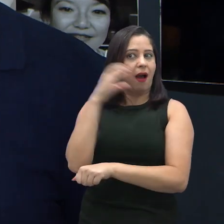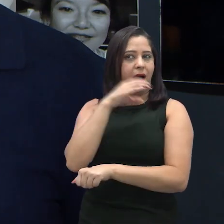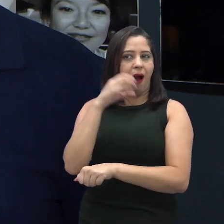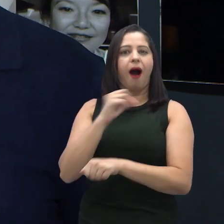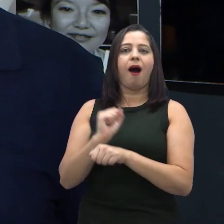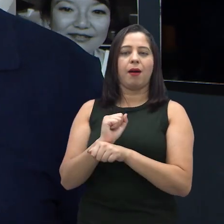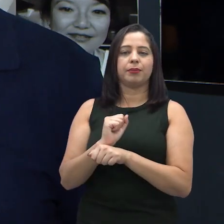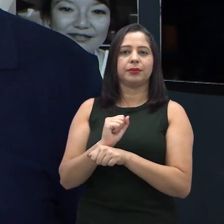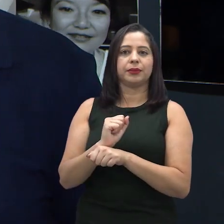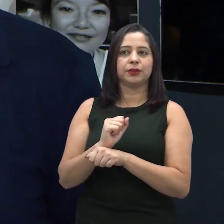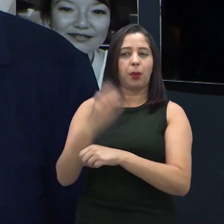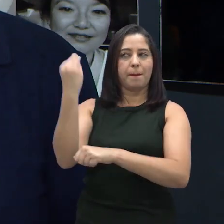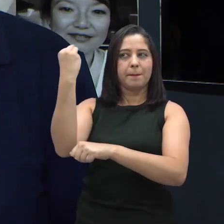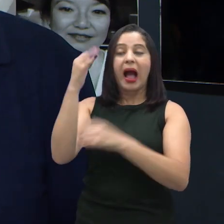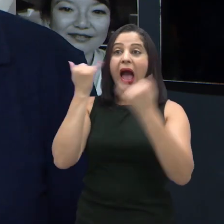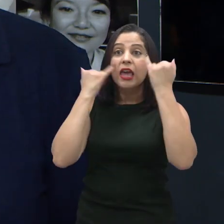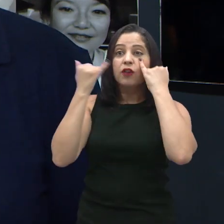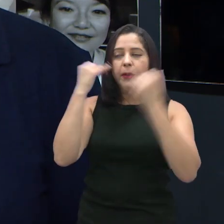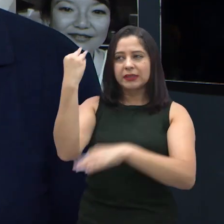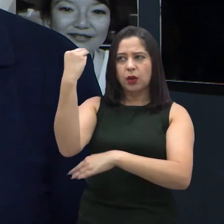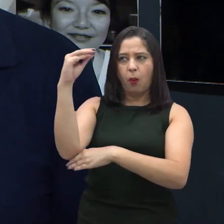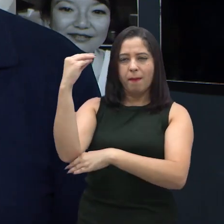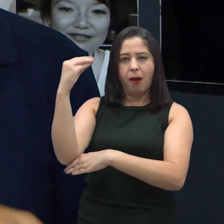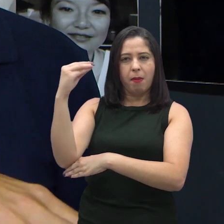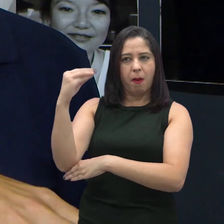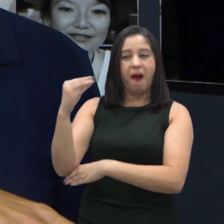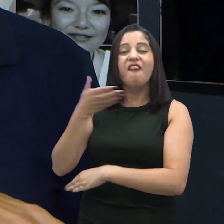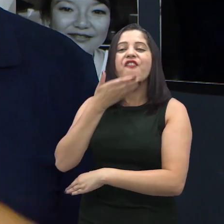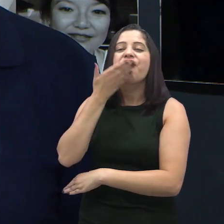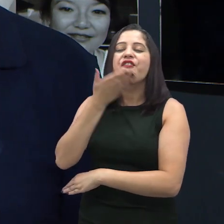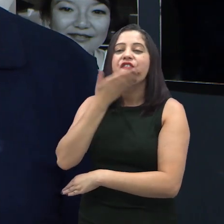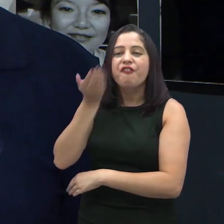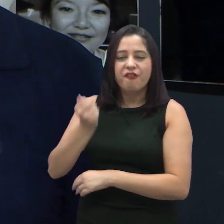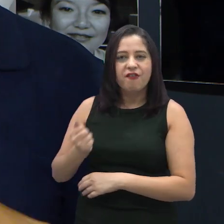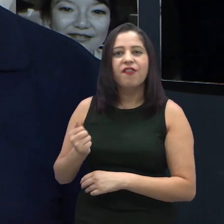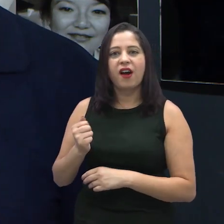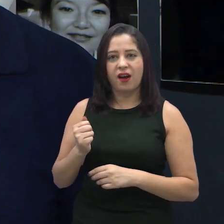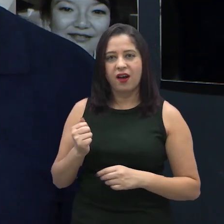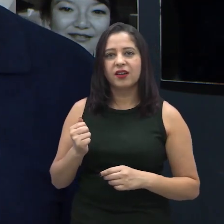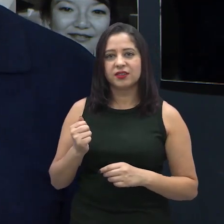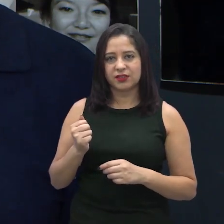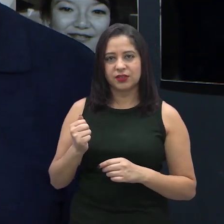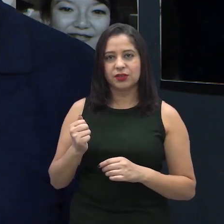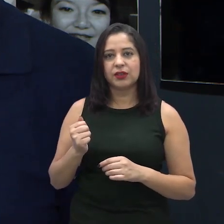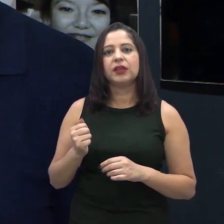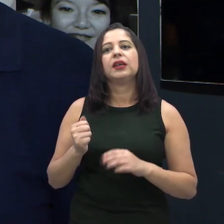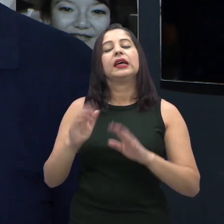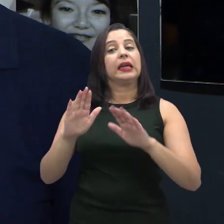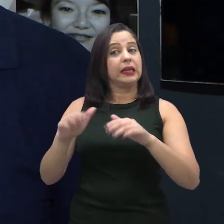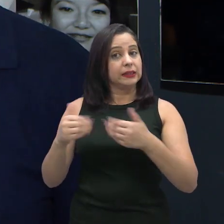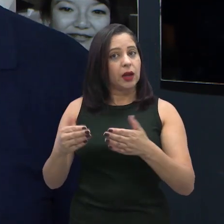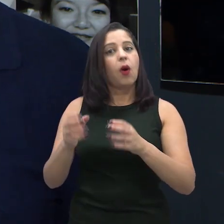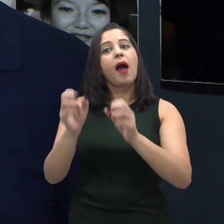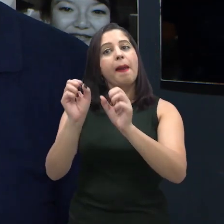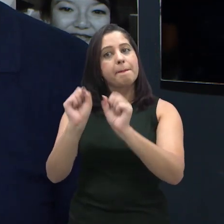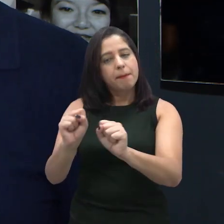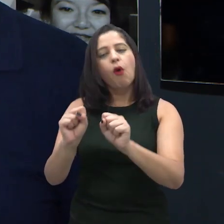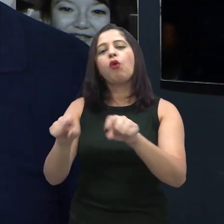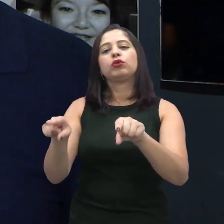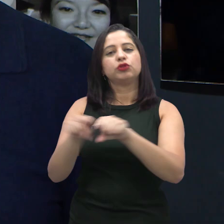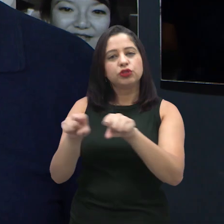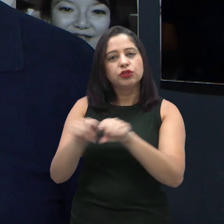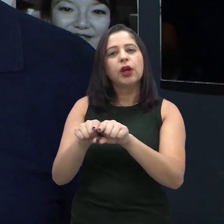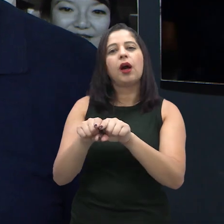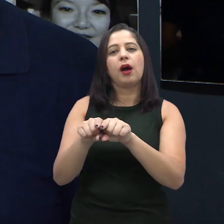dinâmico possível, só que essas informações podendo ser aproveitadas pelo IFAM, pelo